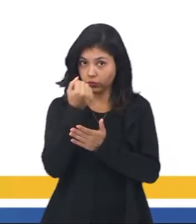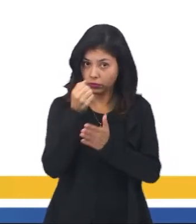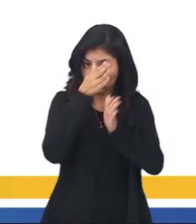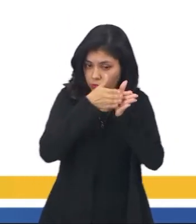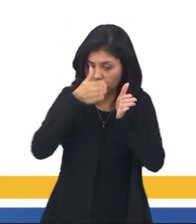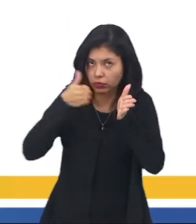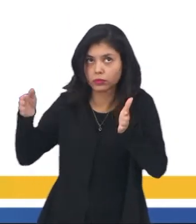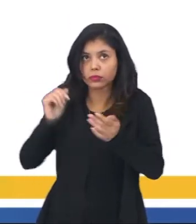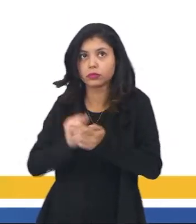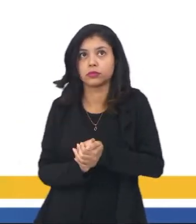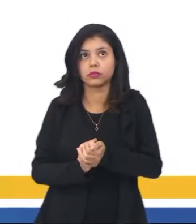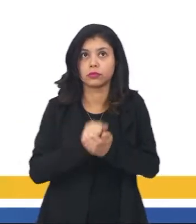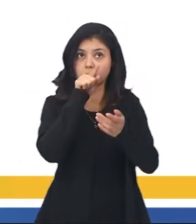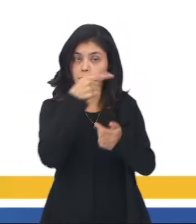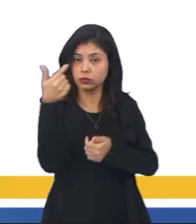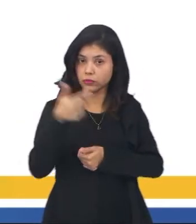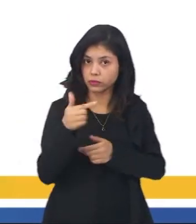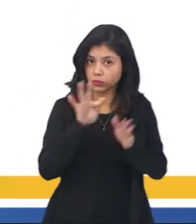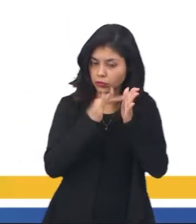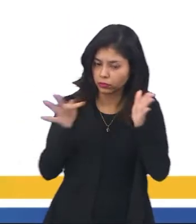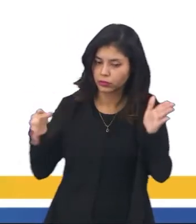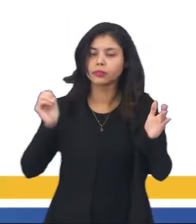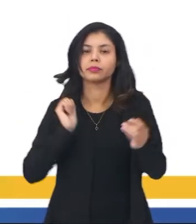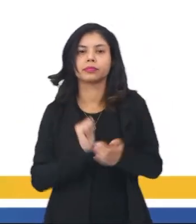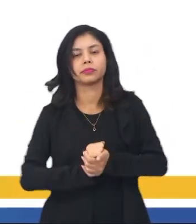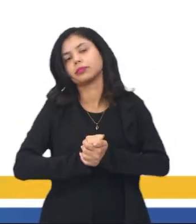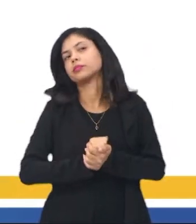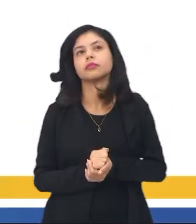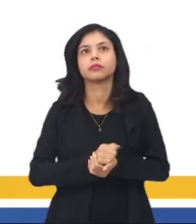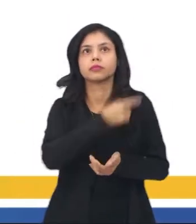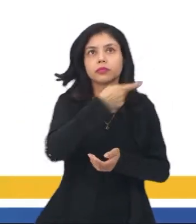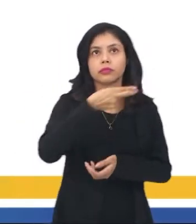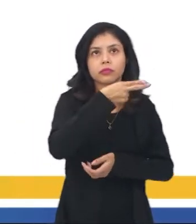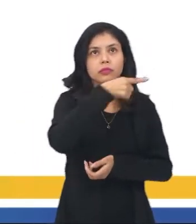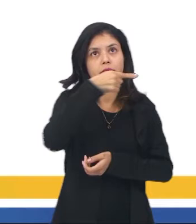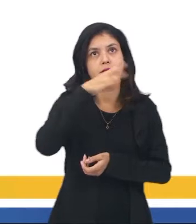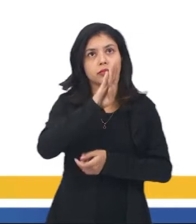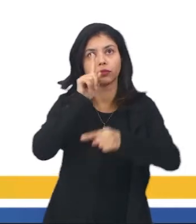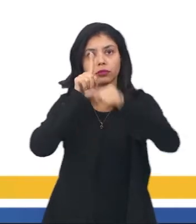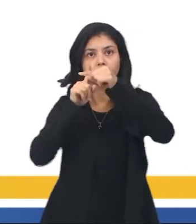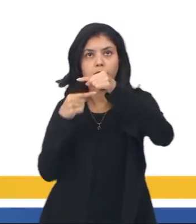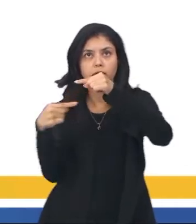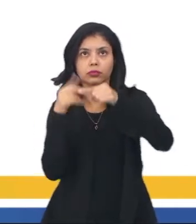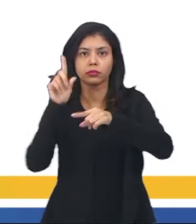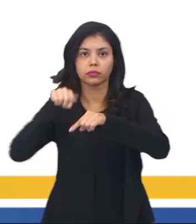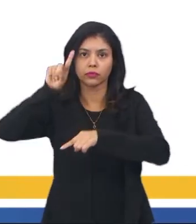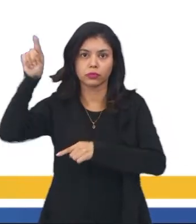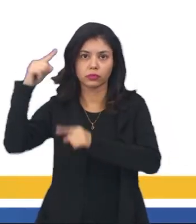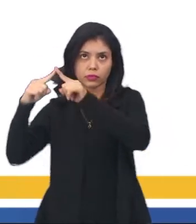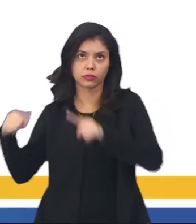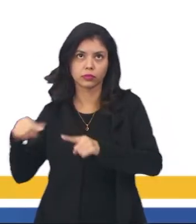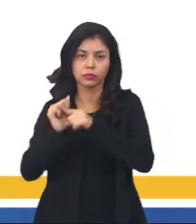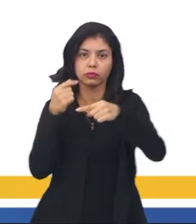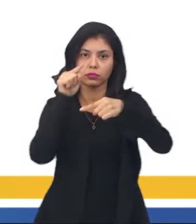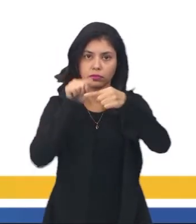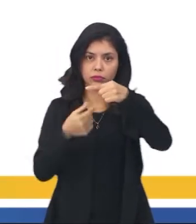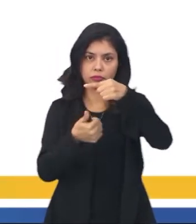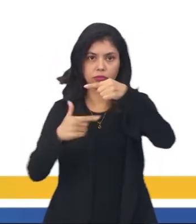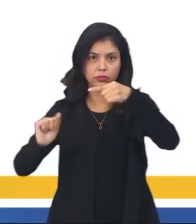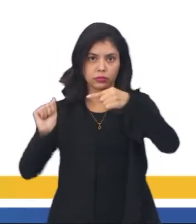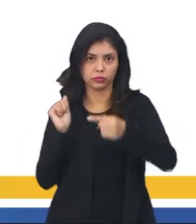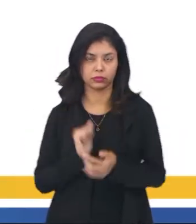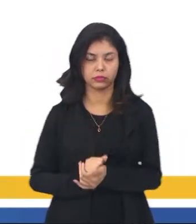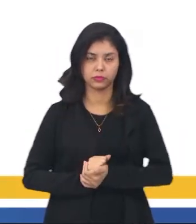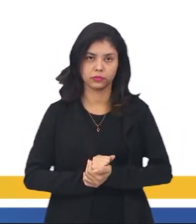coeficientes e vamos colocar na segunda parte da fórmula, né? Que x igual a menos b, mais ou menos raiz quadrada de delta, dividido para